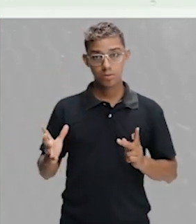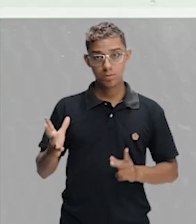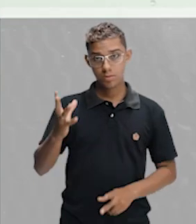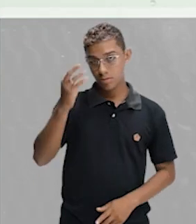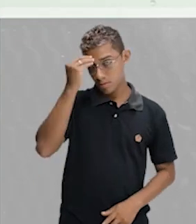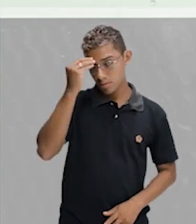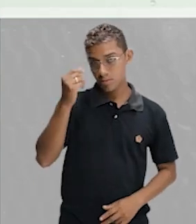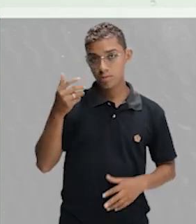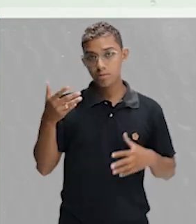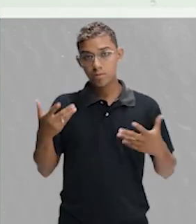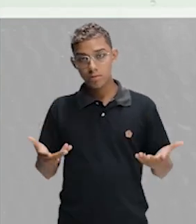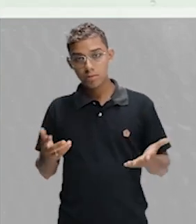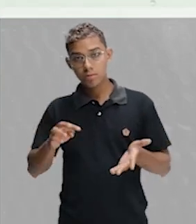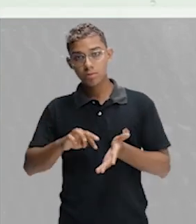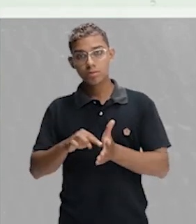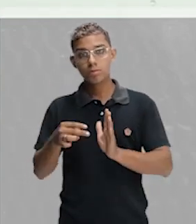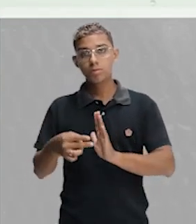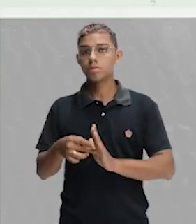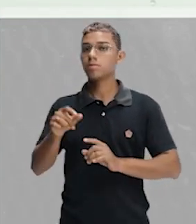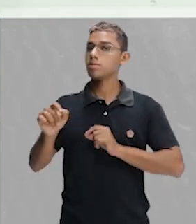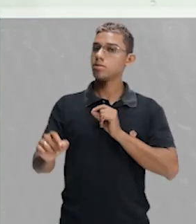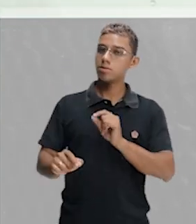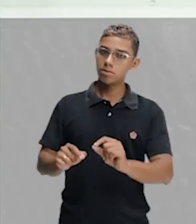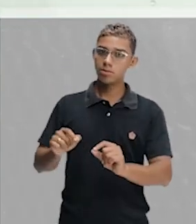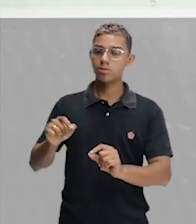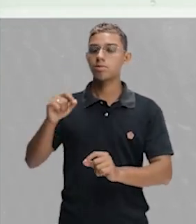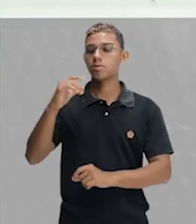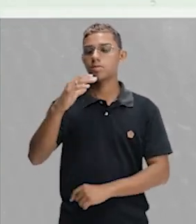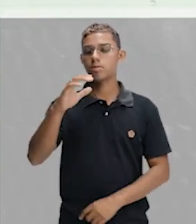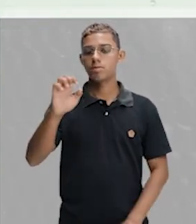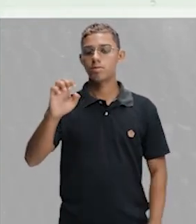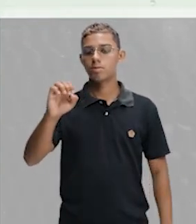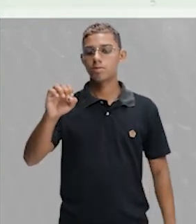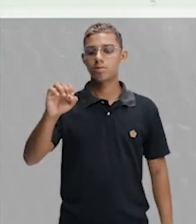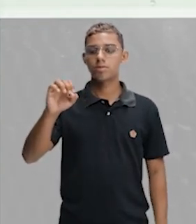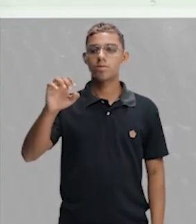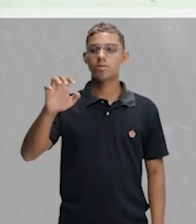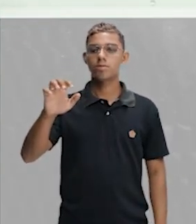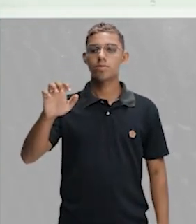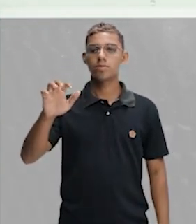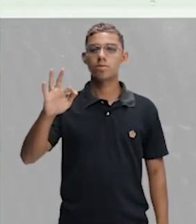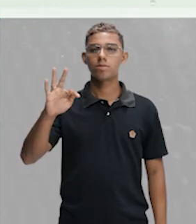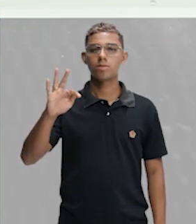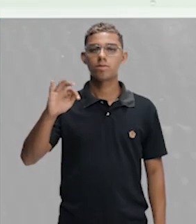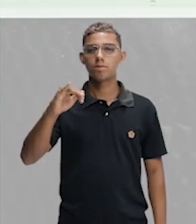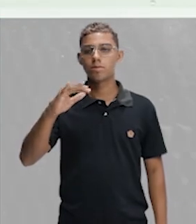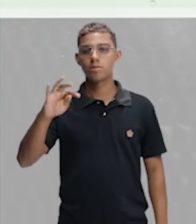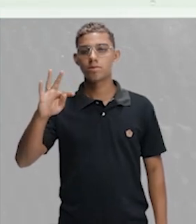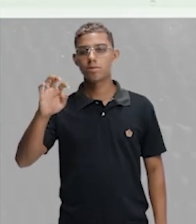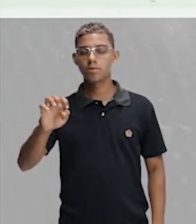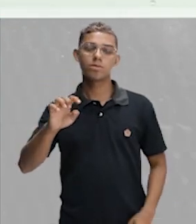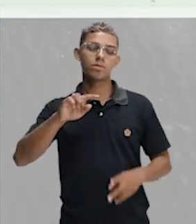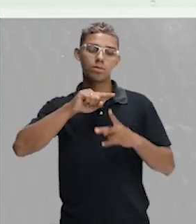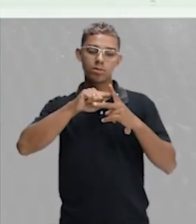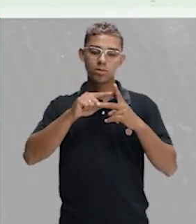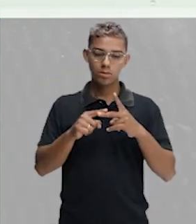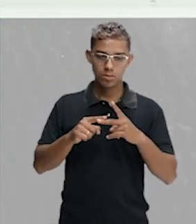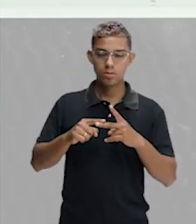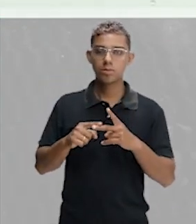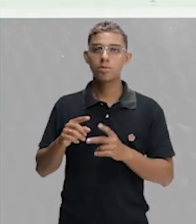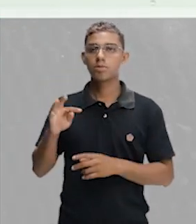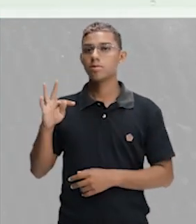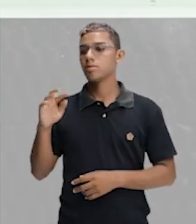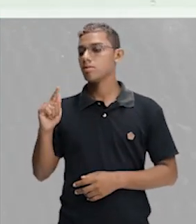coeficiente angular o que que é coeficiente angular ele é tangente da inclinação